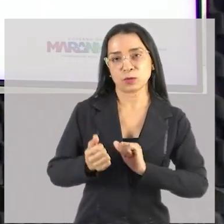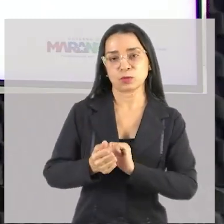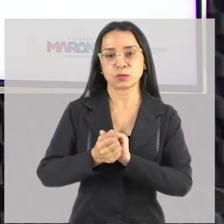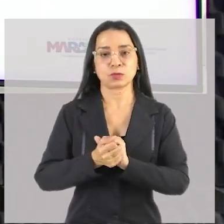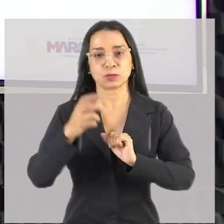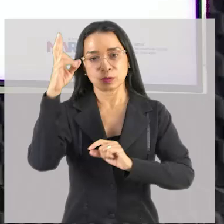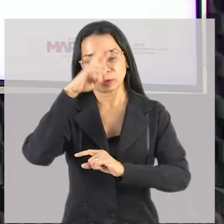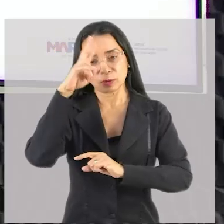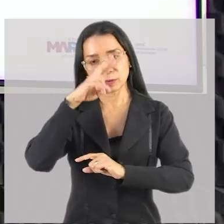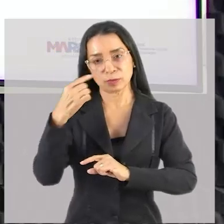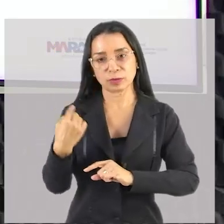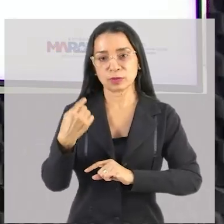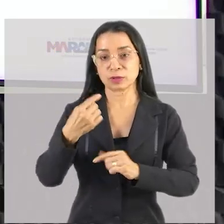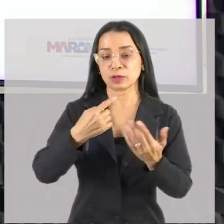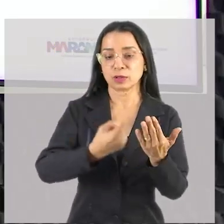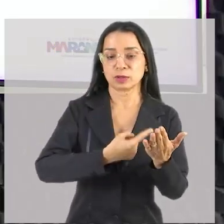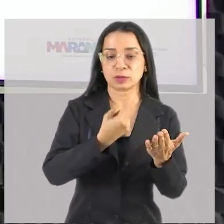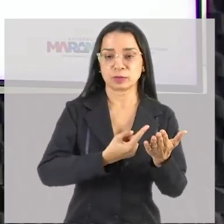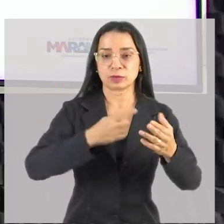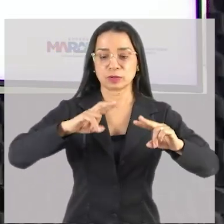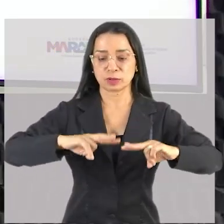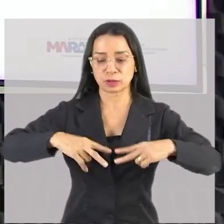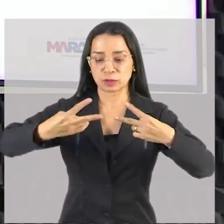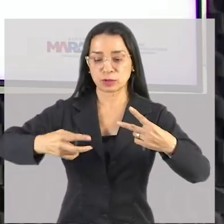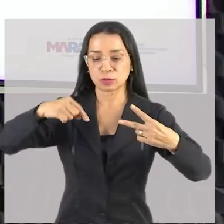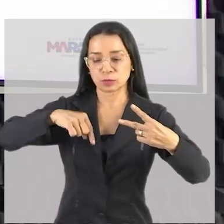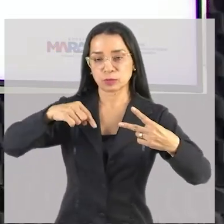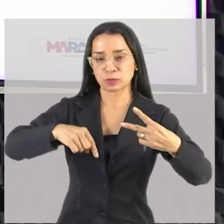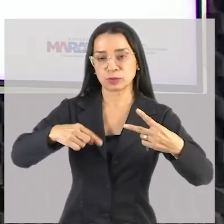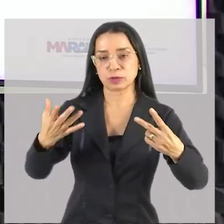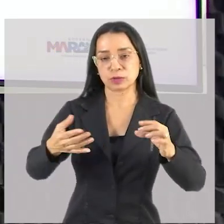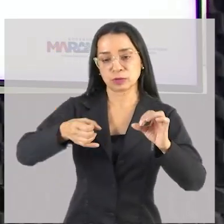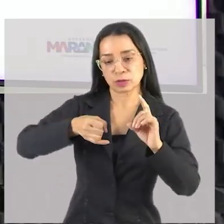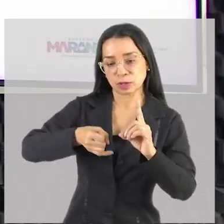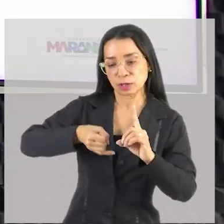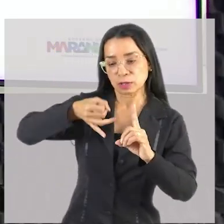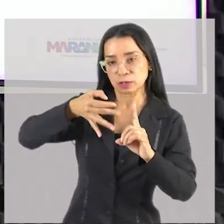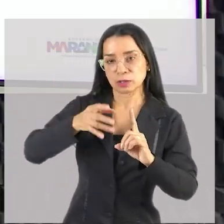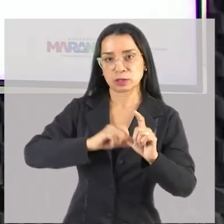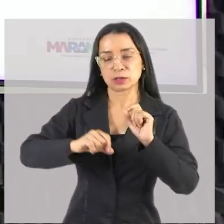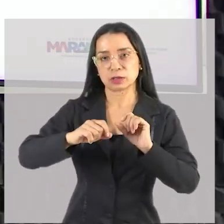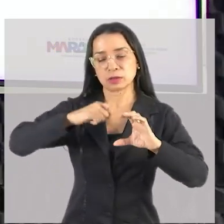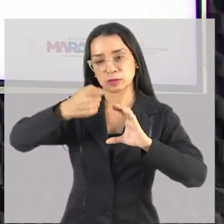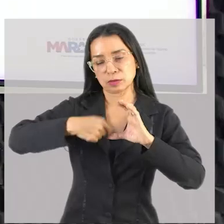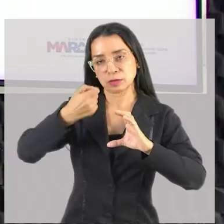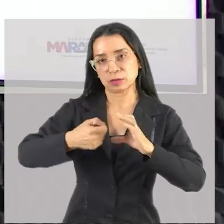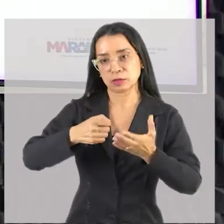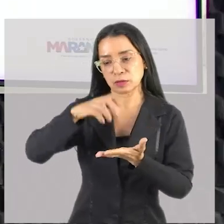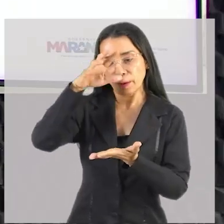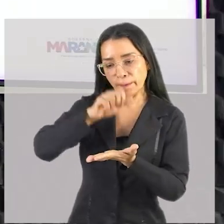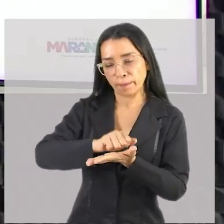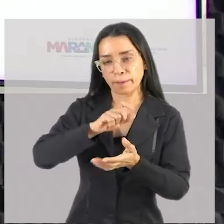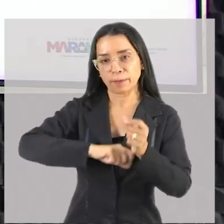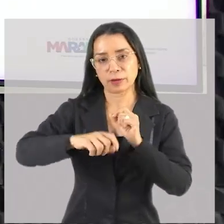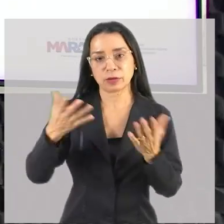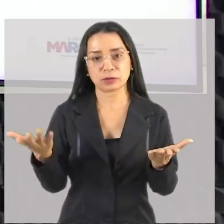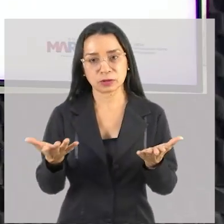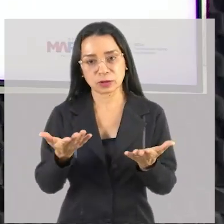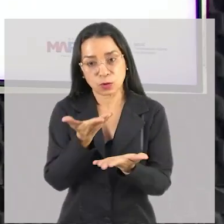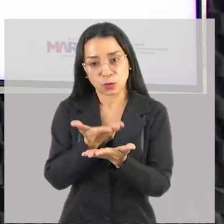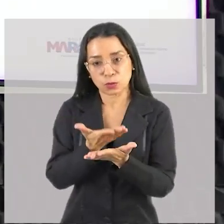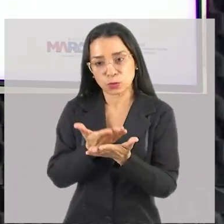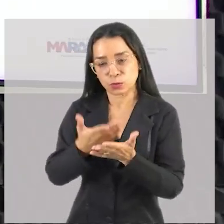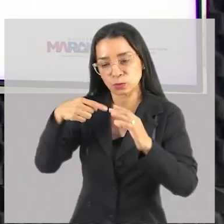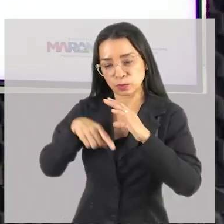o nosso material, já sabe, né? Tá bem aqui no link, na descrição do vídeo. Você vai lá, clica, baixa esse material e ó,